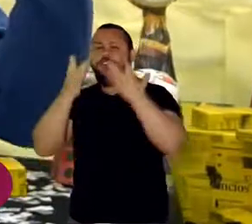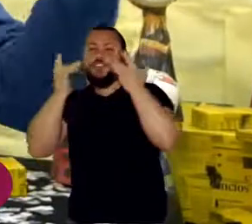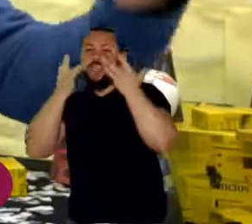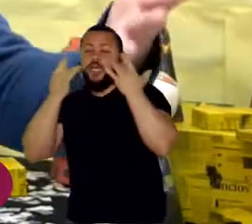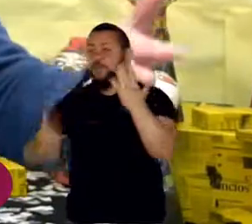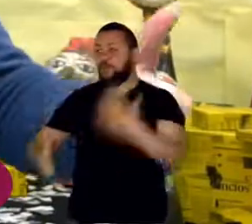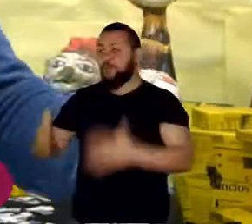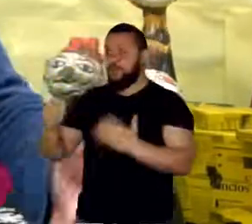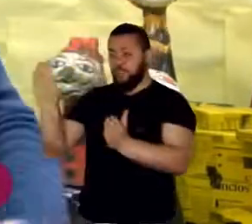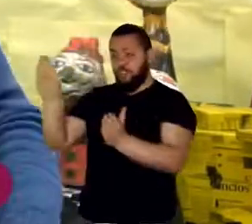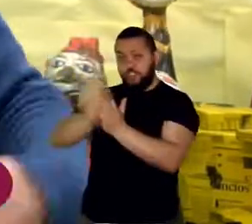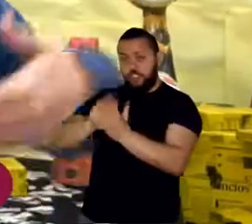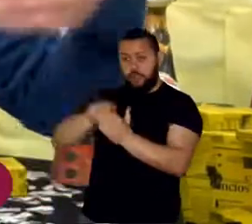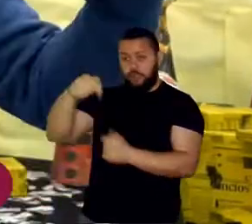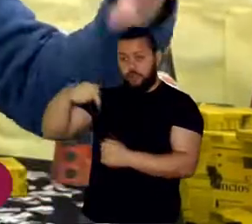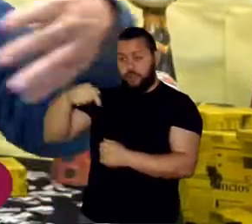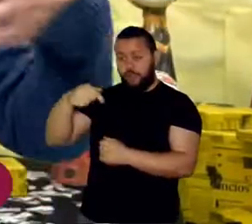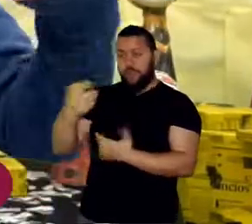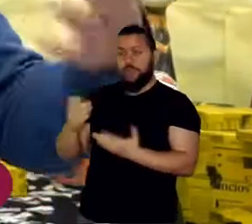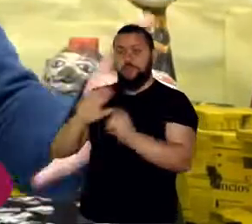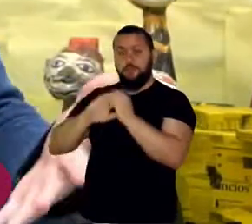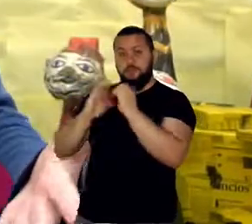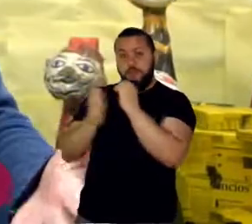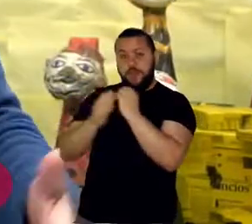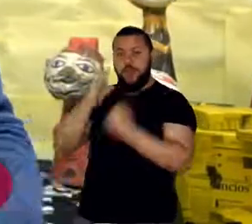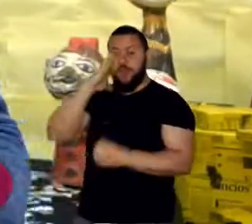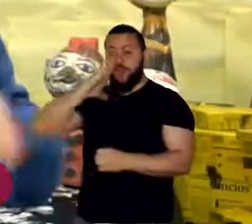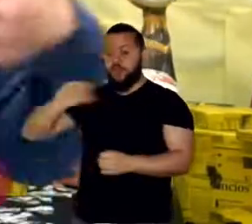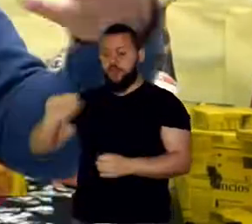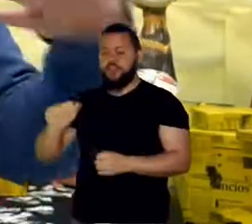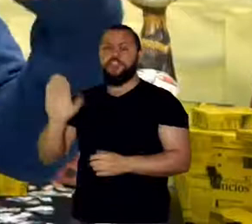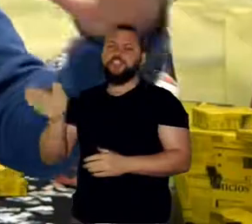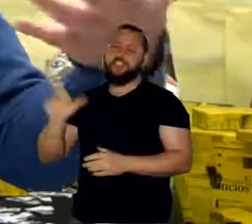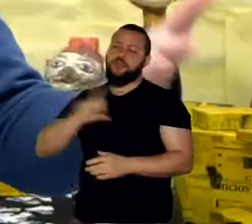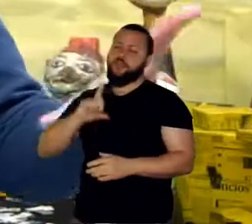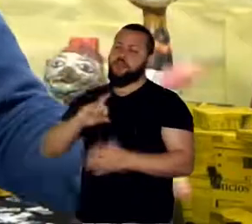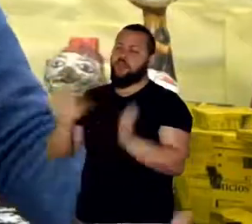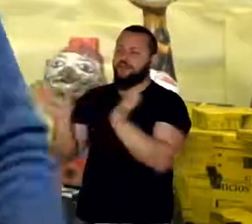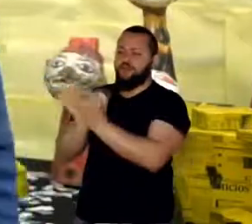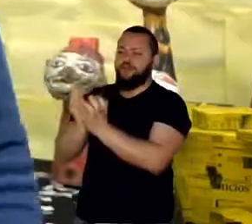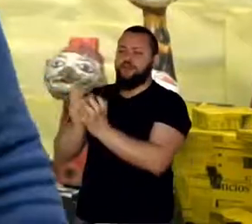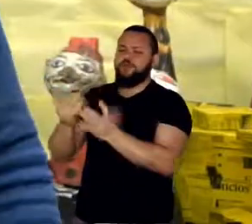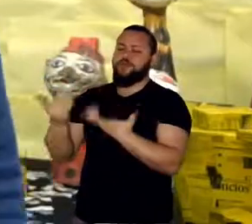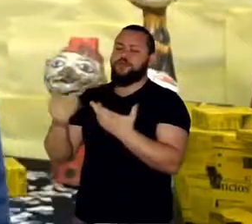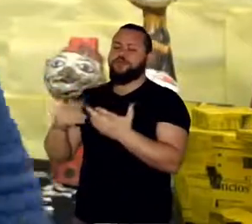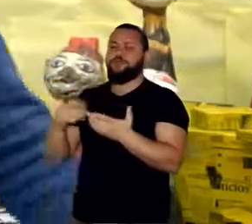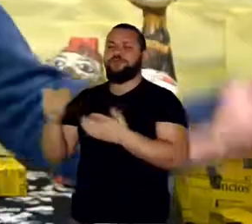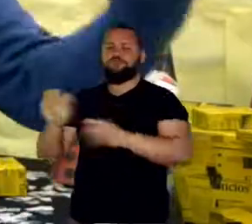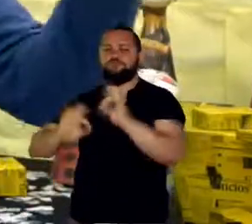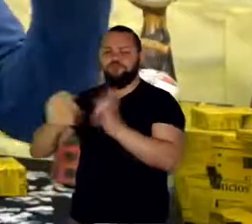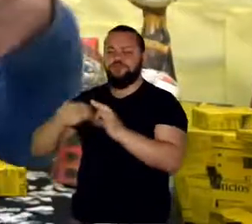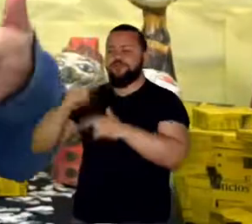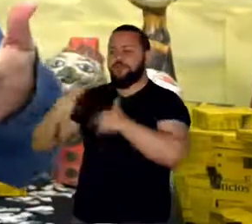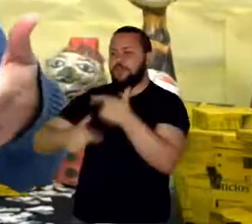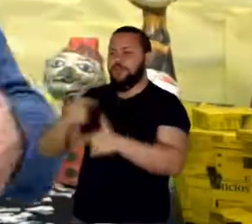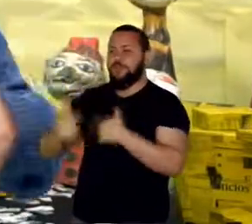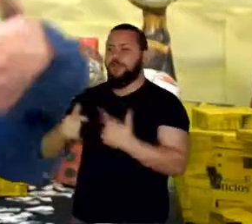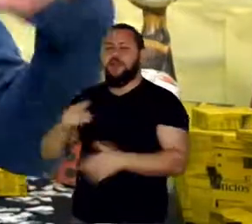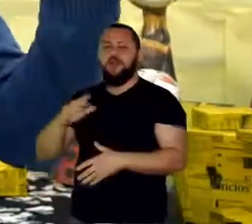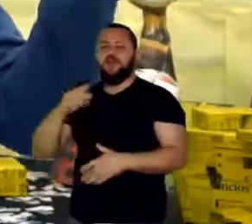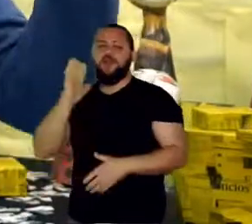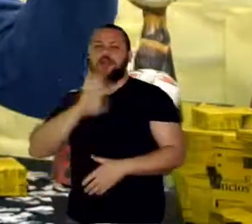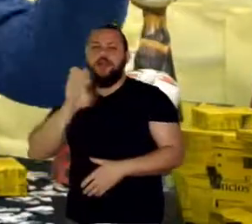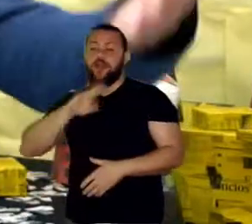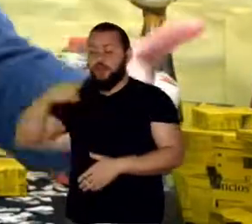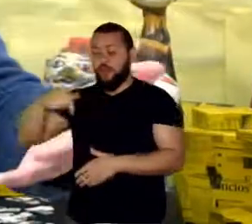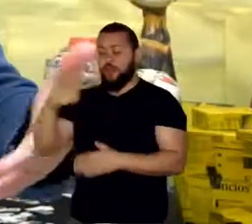Então, a gente já tinha uma companhia aqui, que era do Carlos Poli, que sempre fez um trabalho muito legal aqui na cidade. E, depois disso, nós